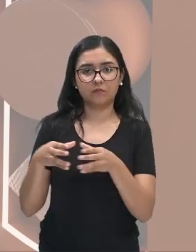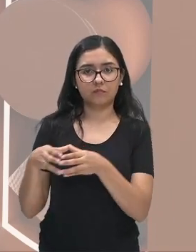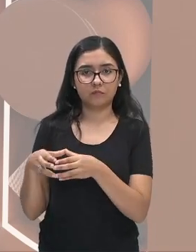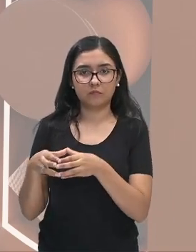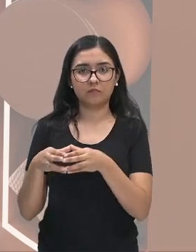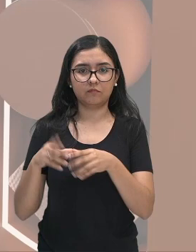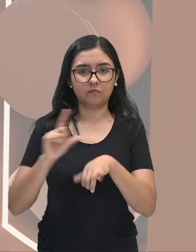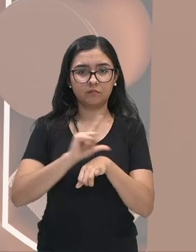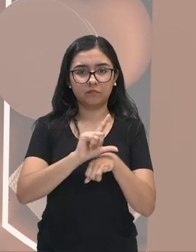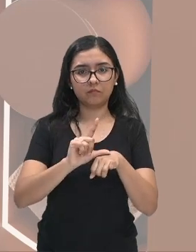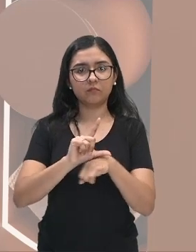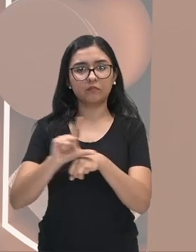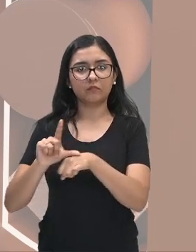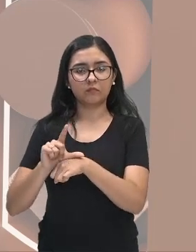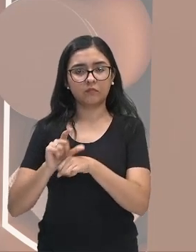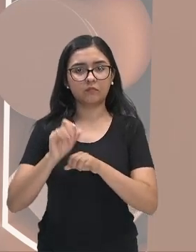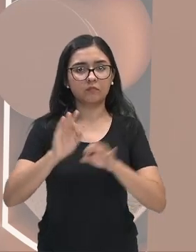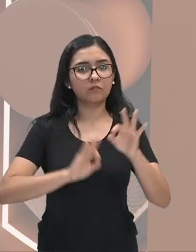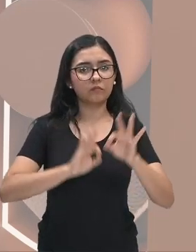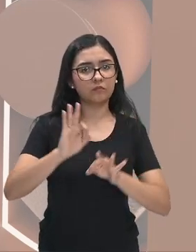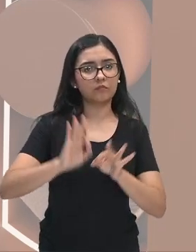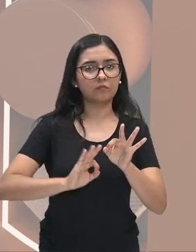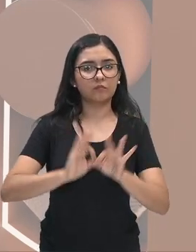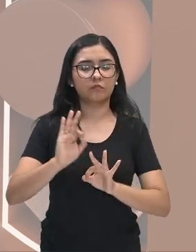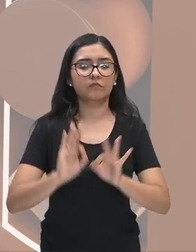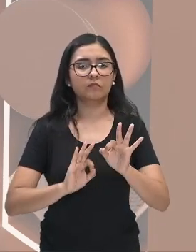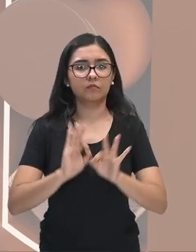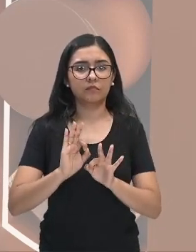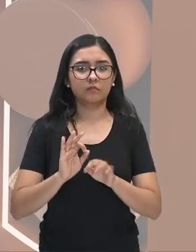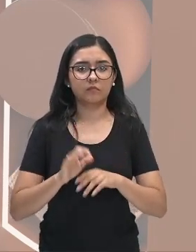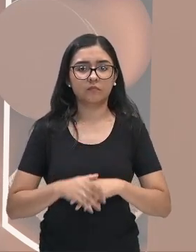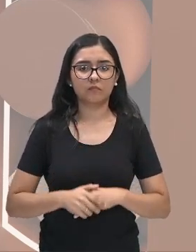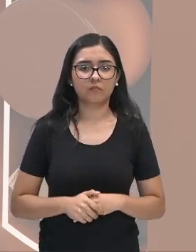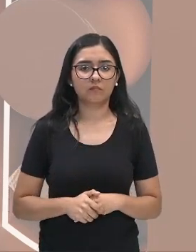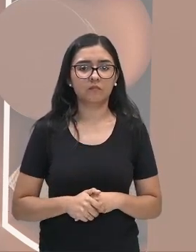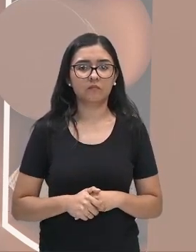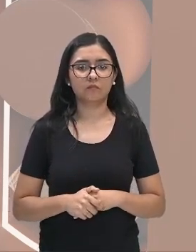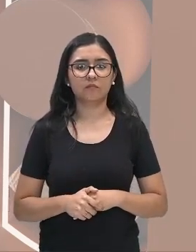elites nacionais, se organizem para